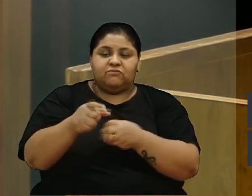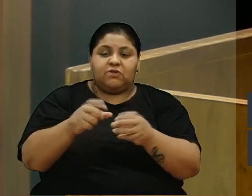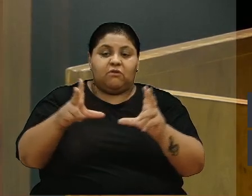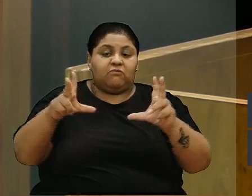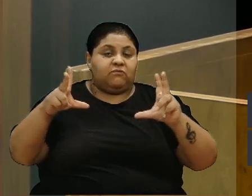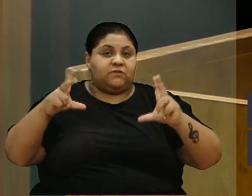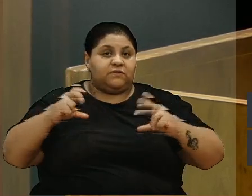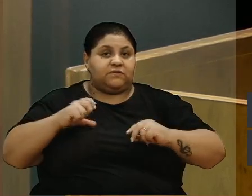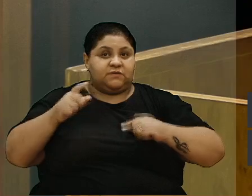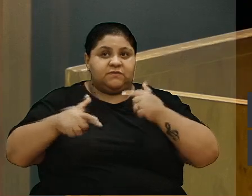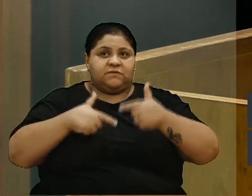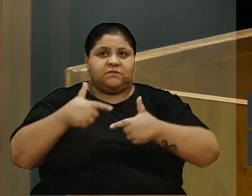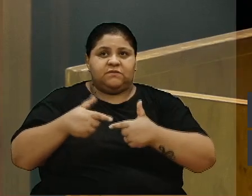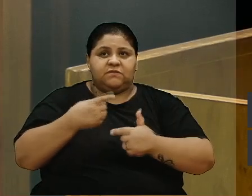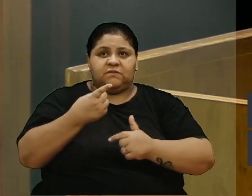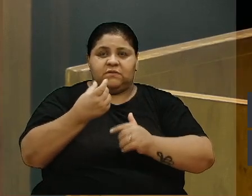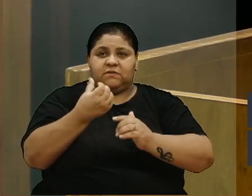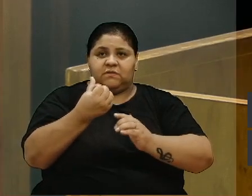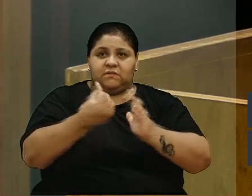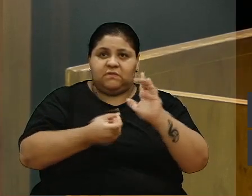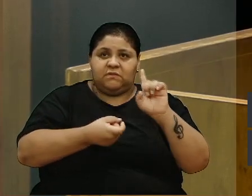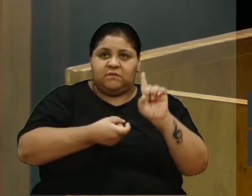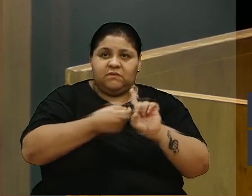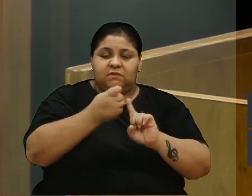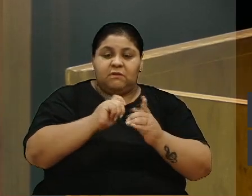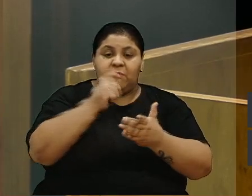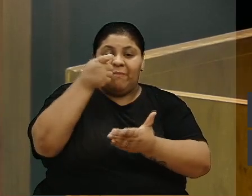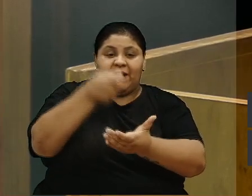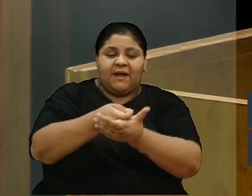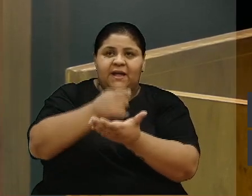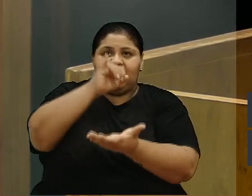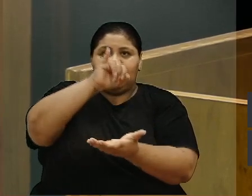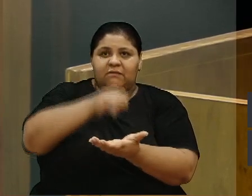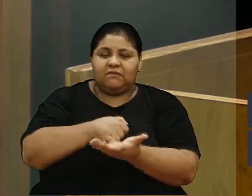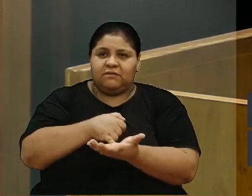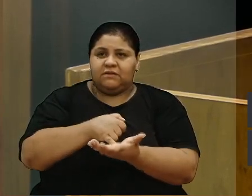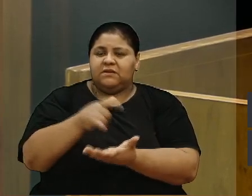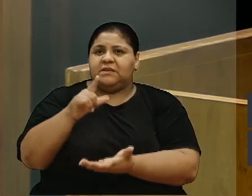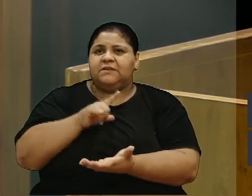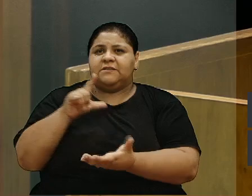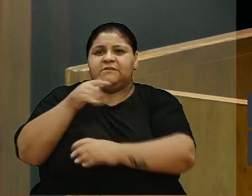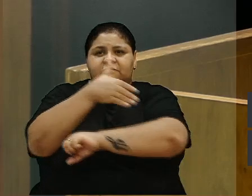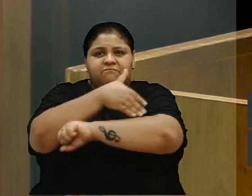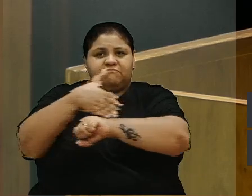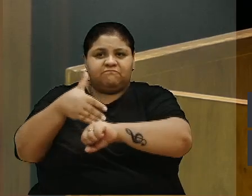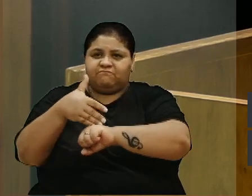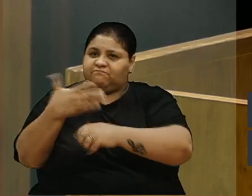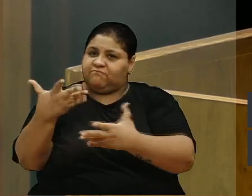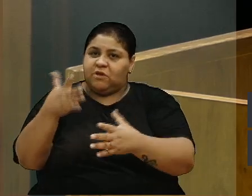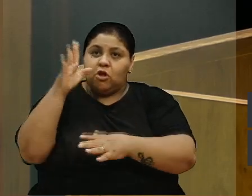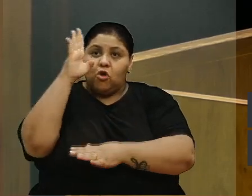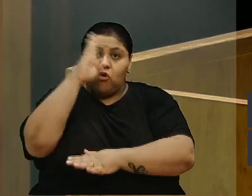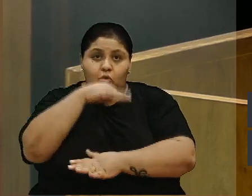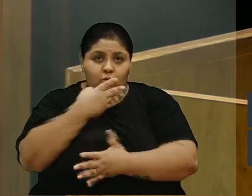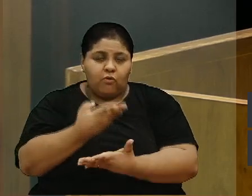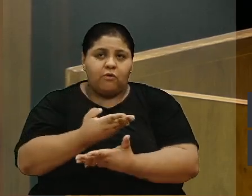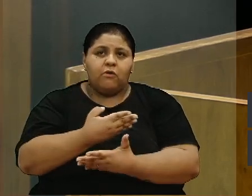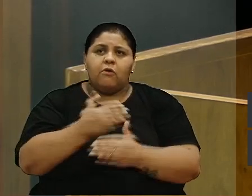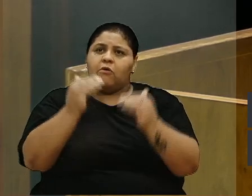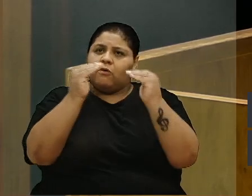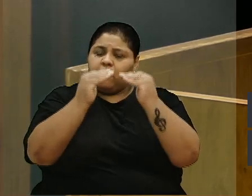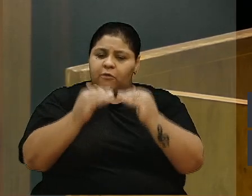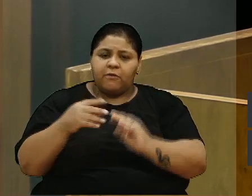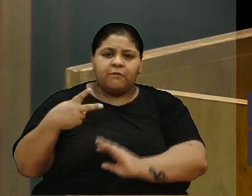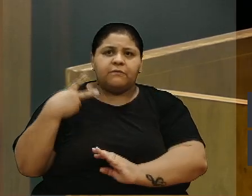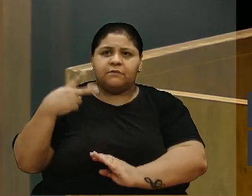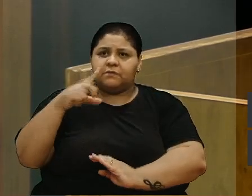merece. Trabalha 6 meses nesse país para pagar imposto, e mesmo assim tem as estradas do jeito que a gente tem. E eu concordo com o vereador